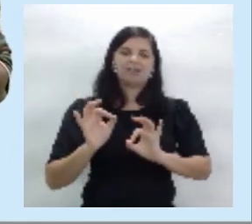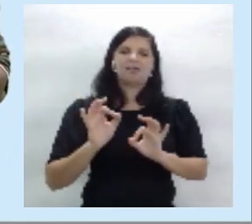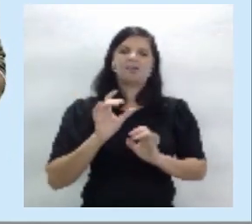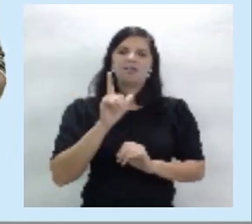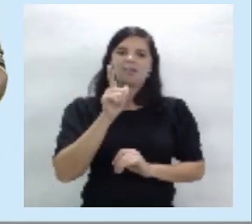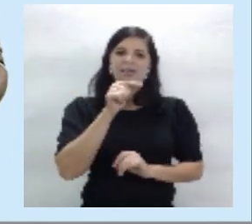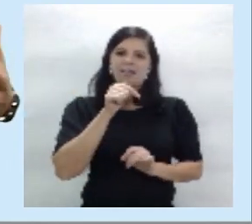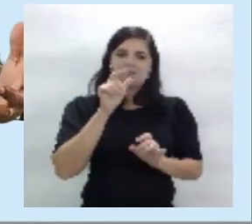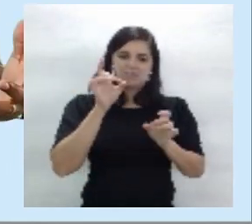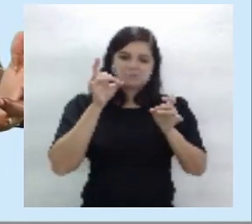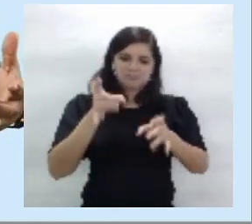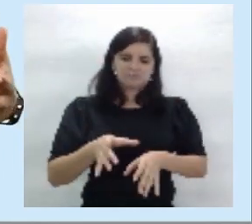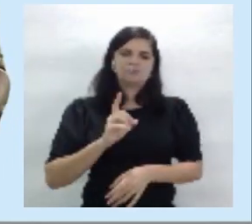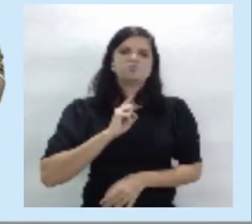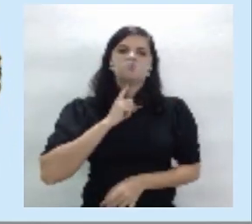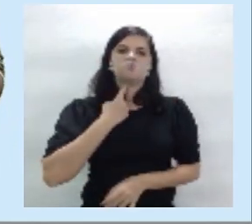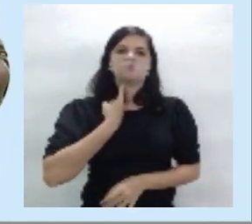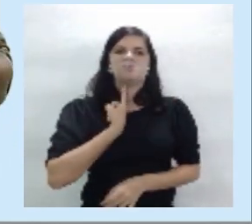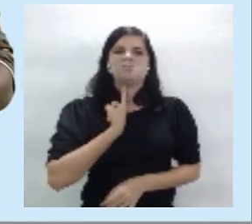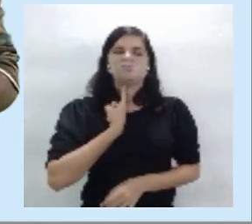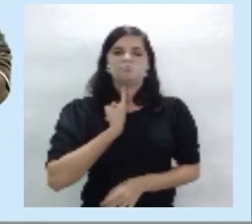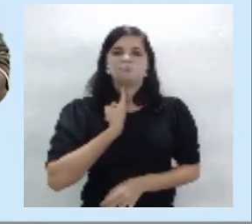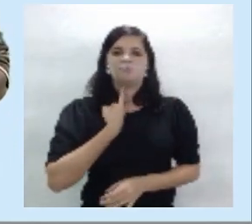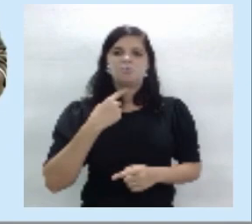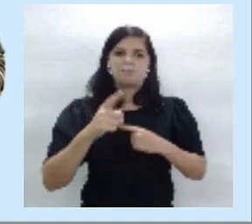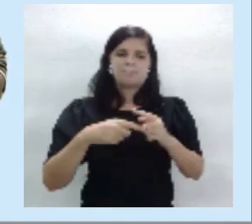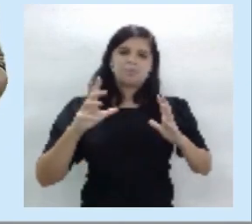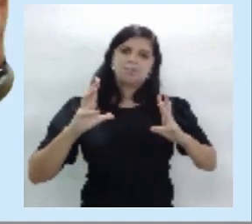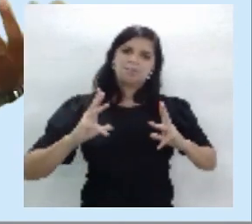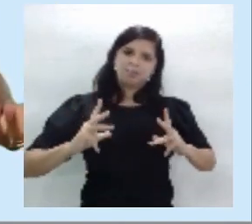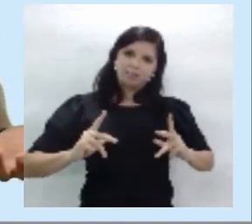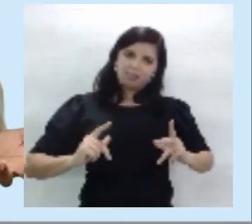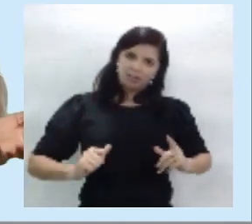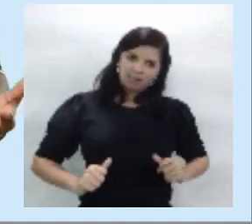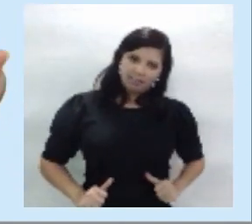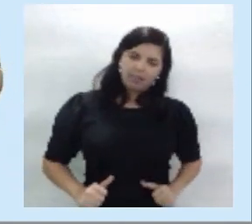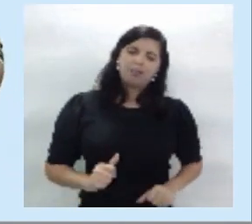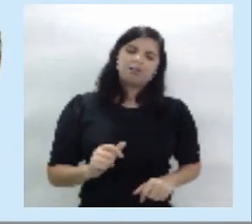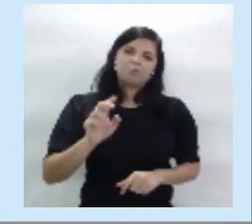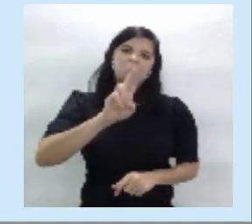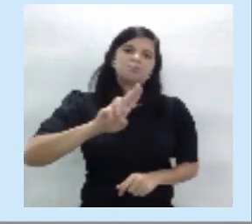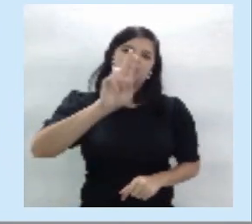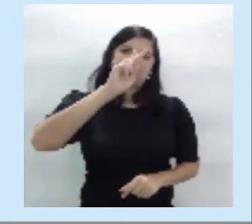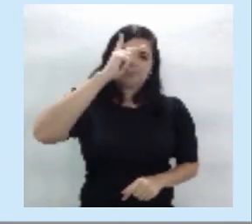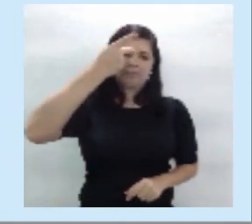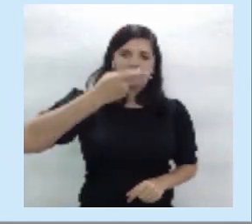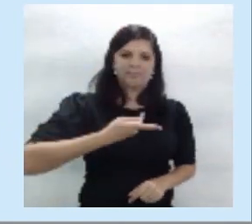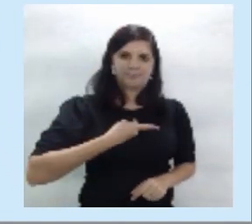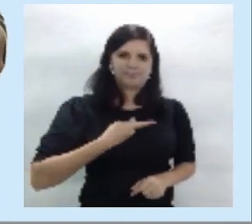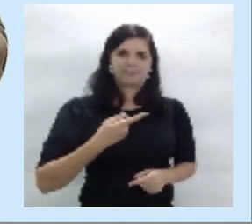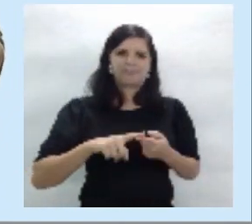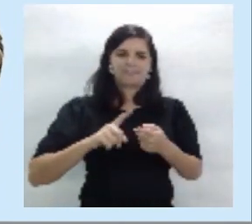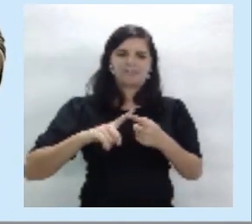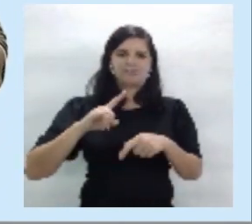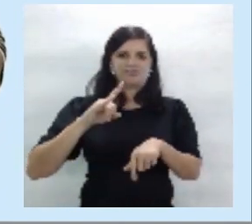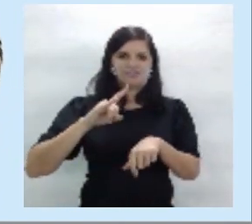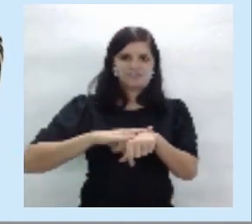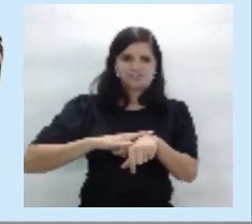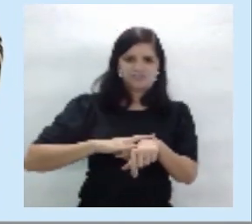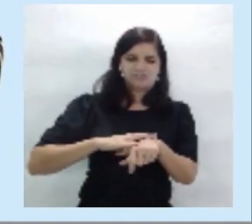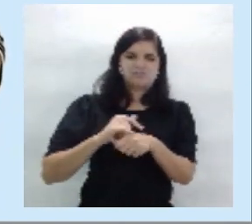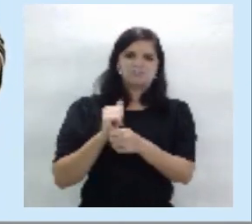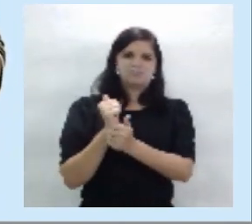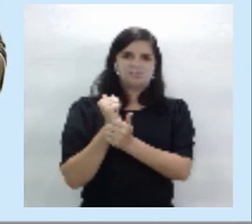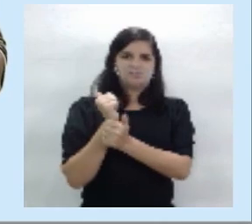nós dispersamos, tá? Tanto por questões biológicas, né? Lá o seu xixizinho ou as suas